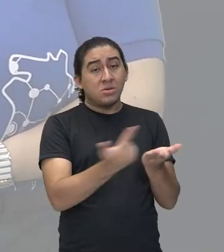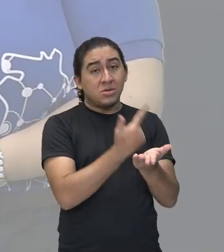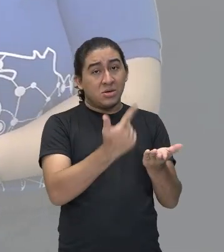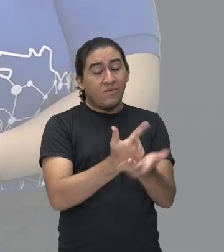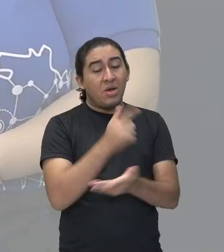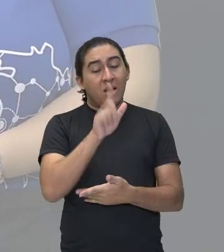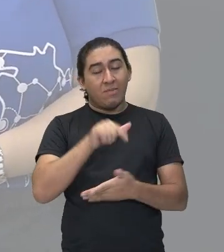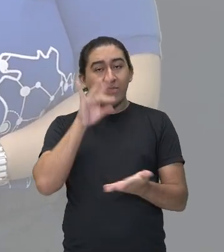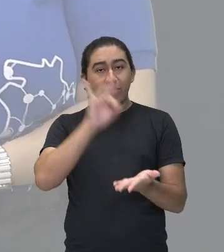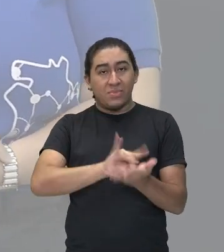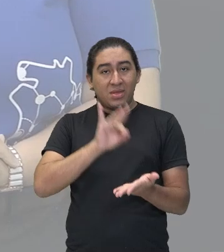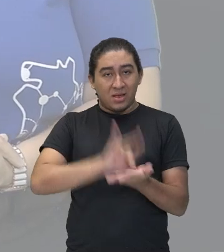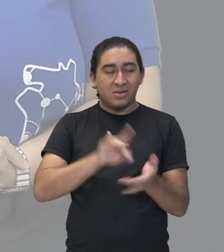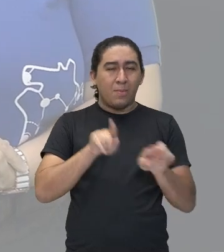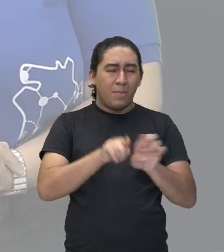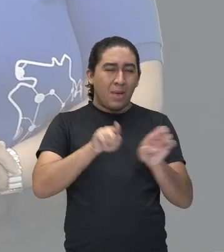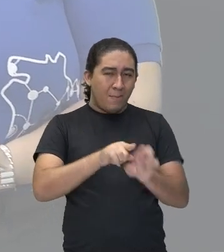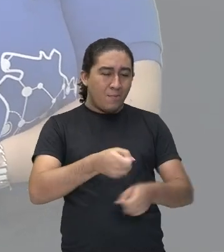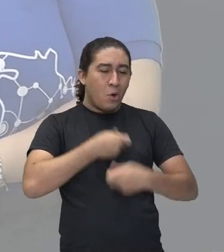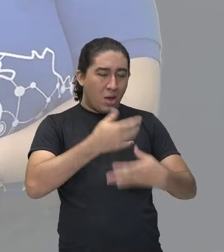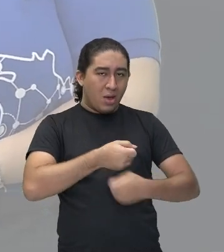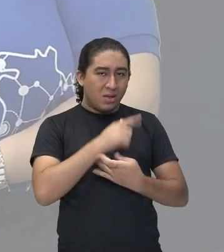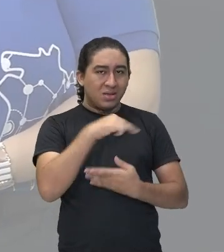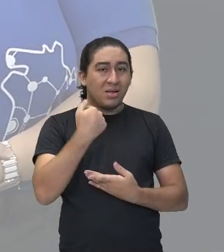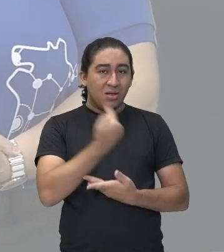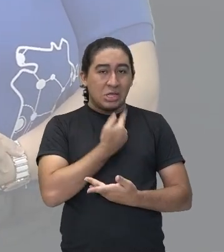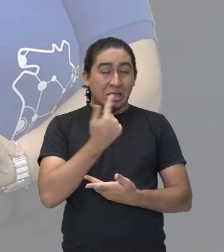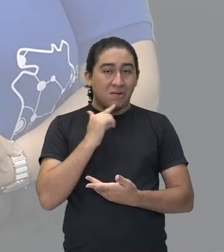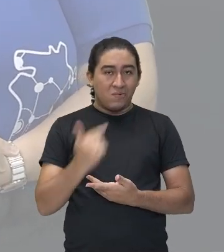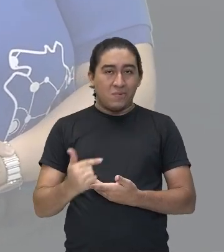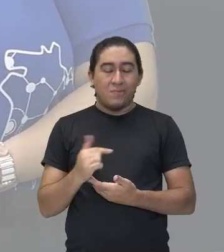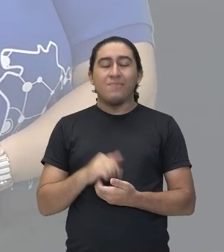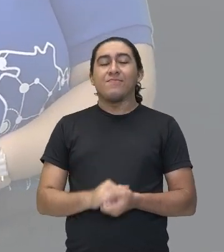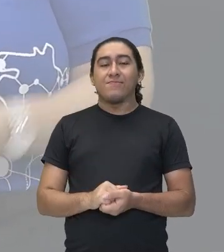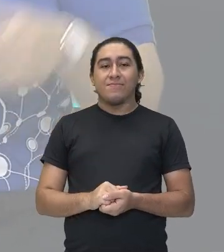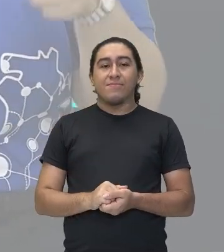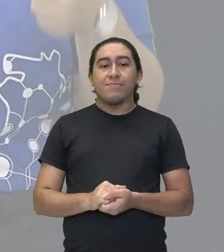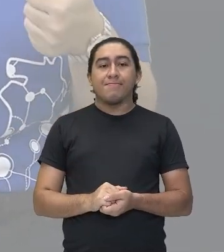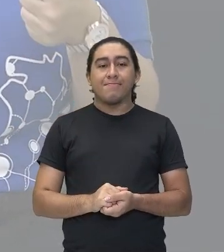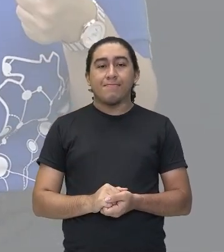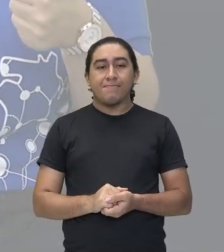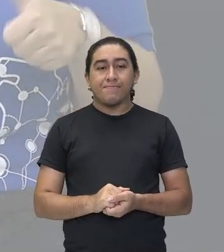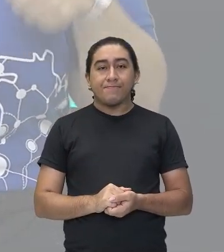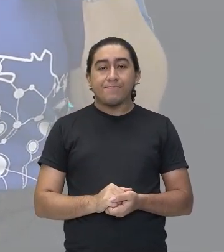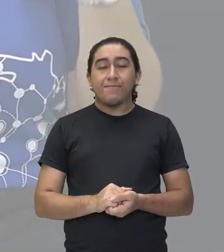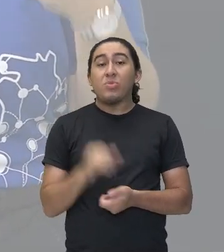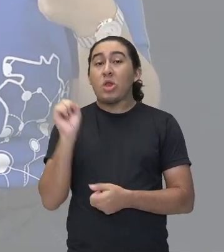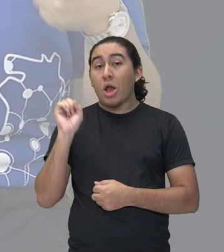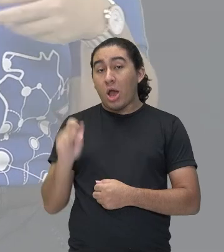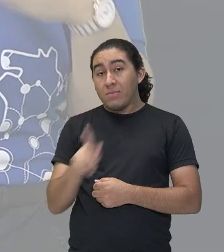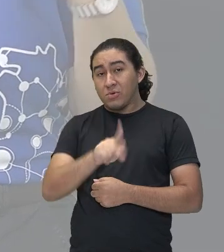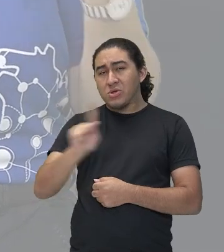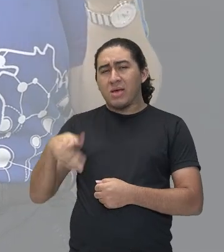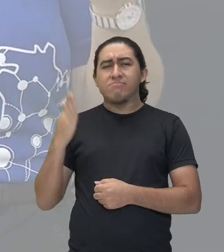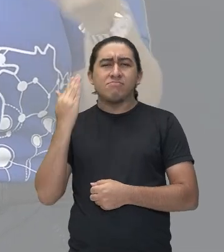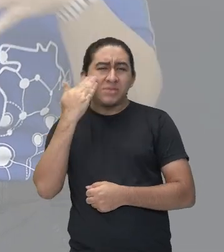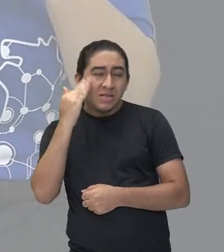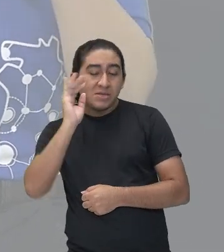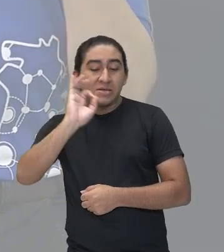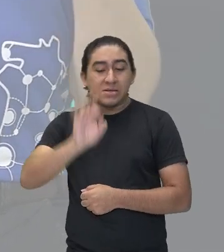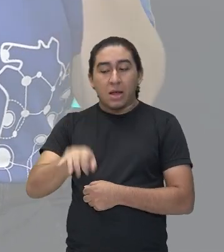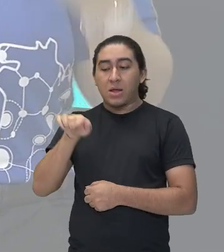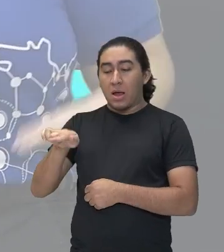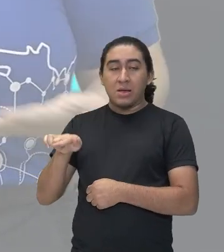realmente considerado um dos grandes poetas da nossa língua. Certo? Então, ok, professora, já compreendemos. Ele está